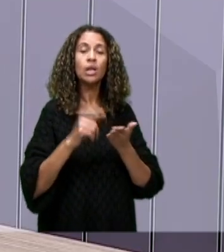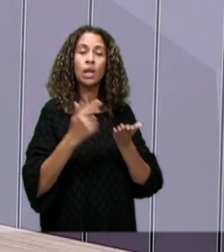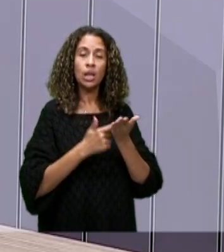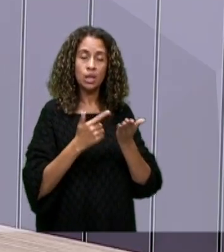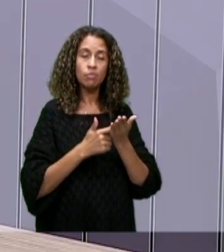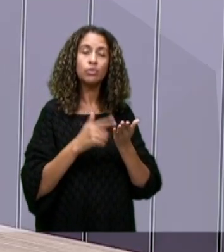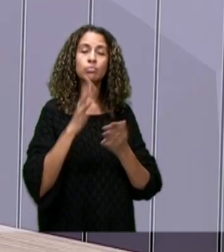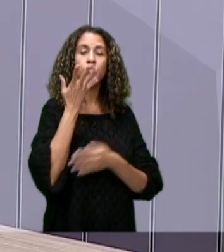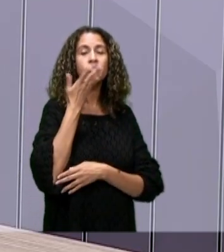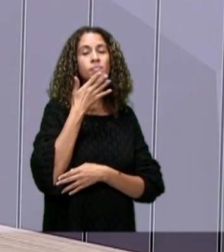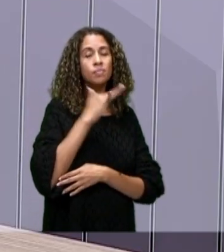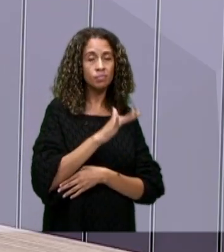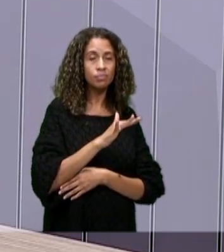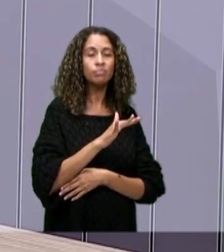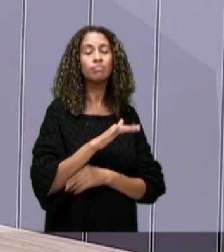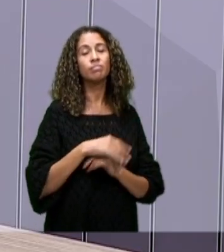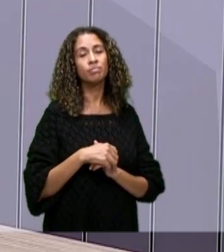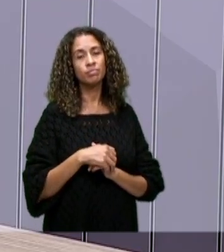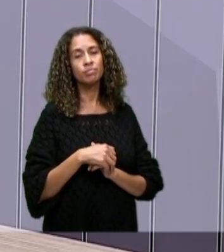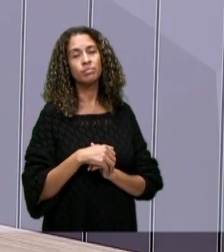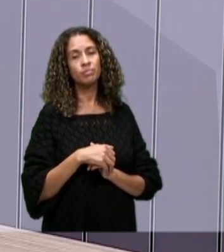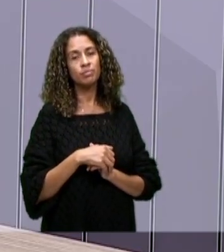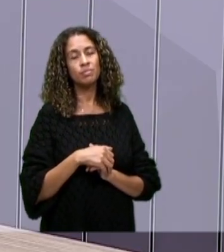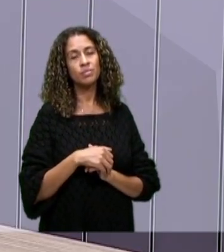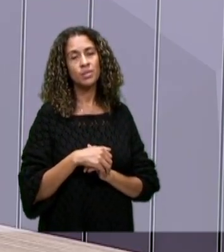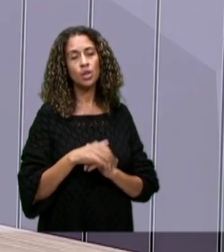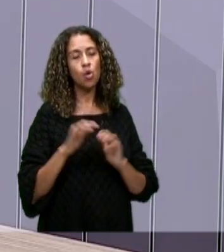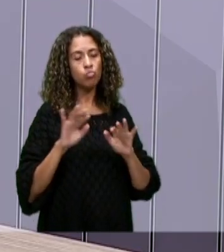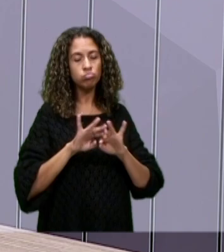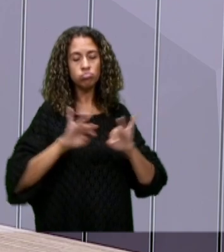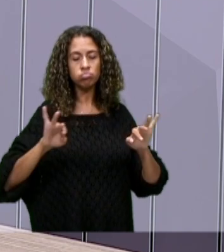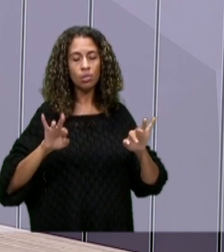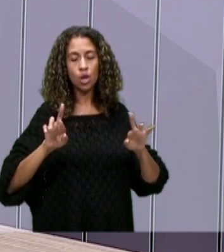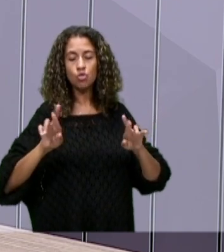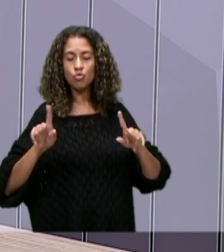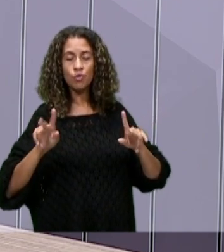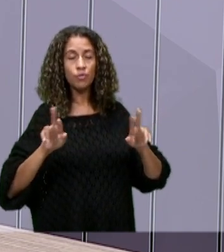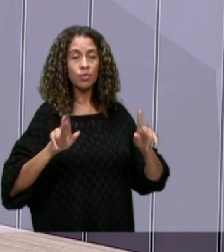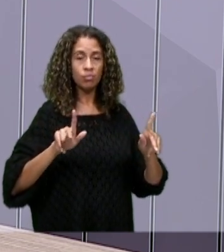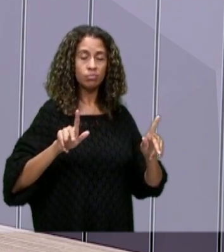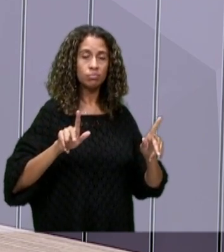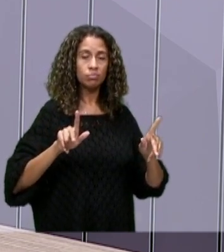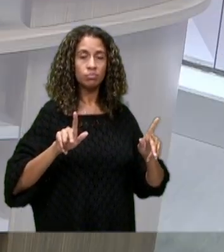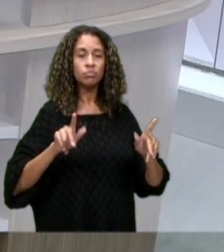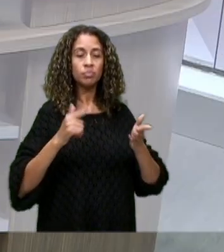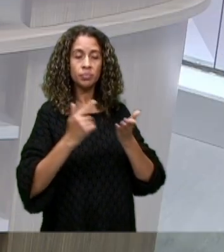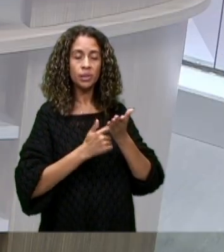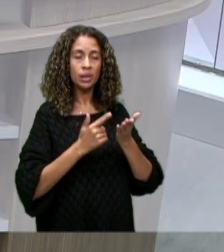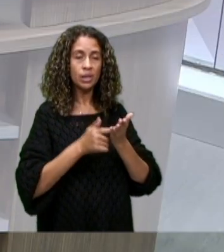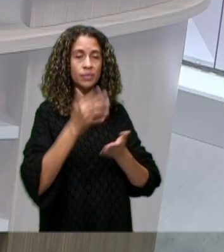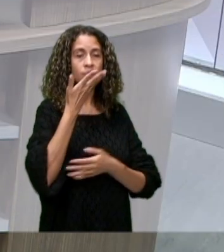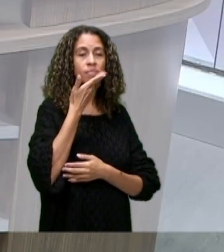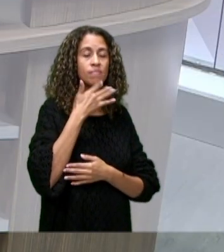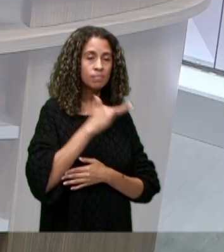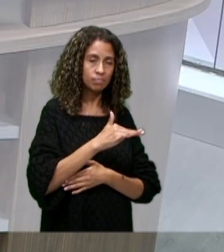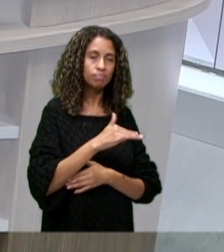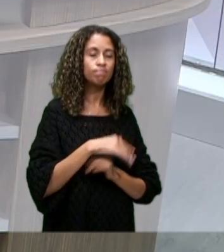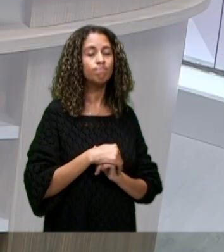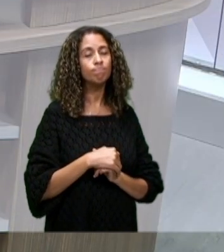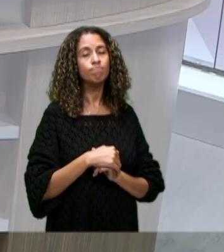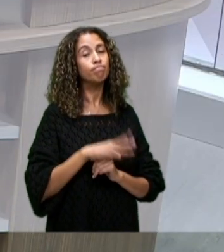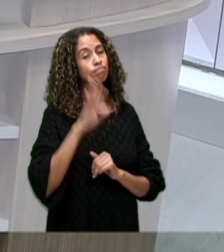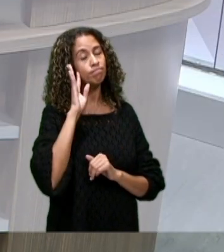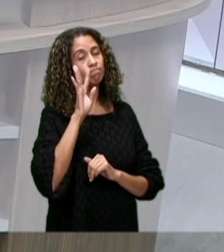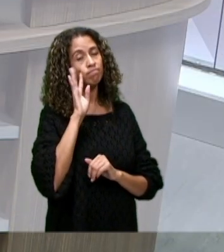são daqui. E ambas são diferentes, tratamentos diferentes para livro infantil, que é bem interessante